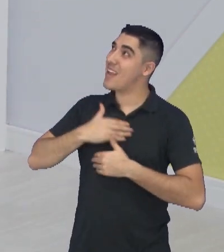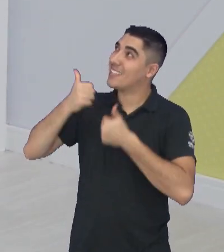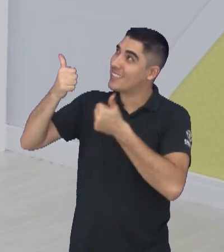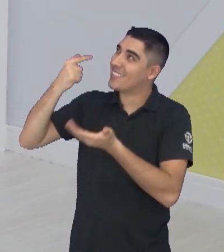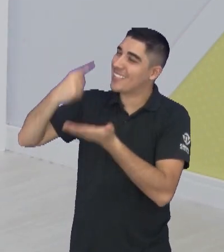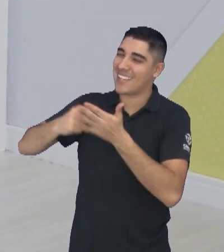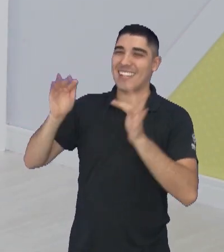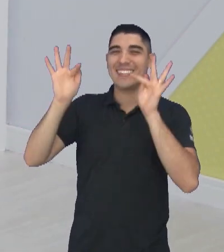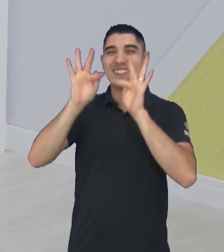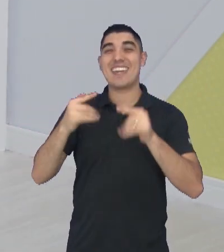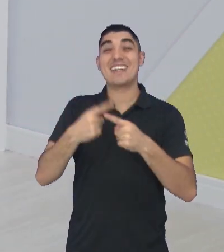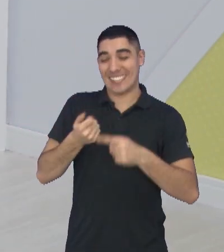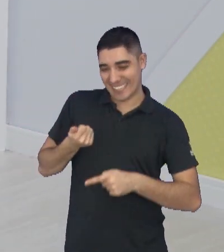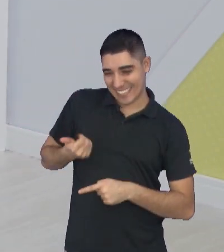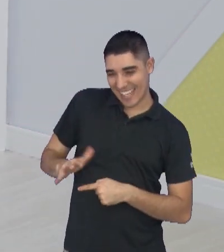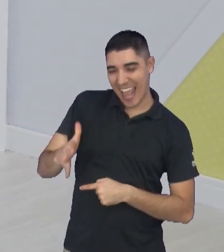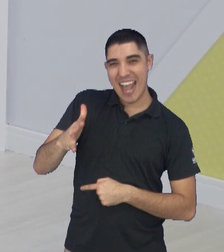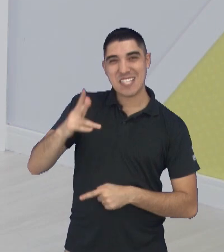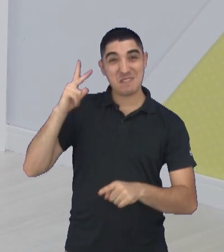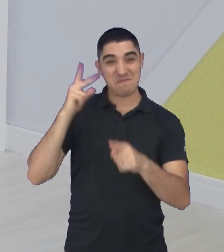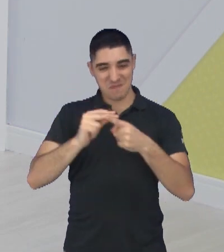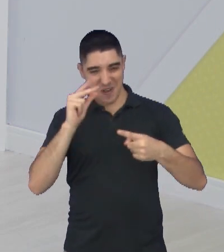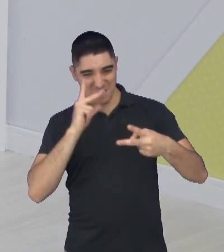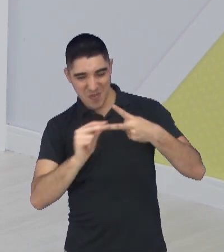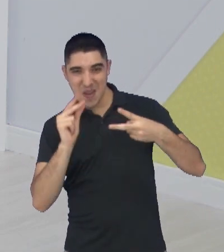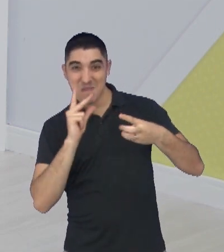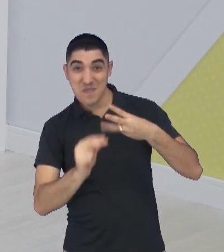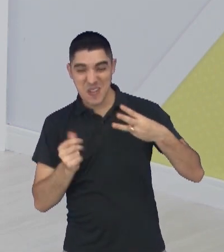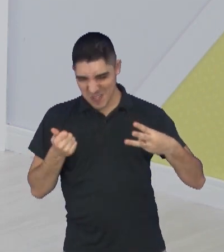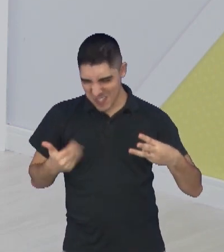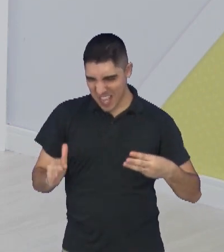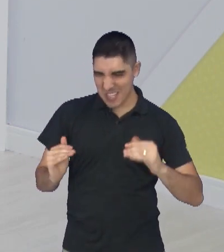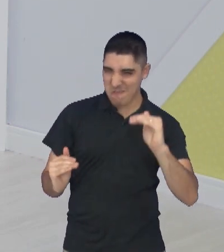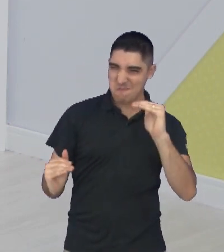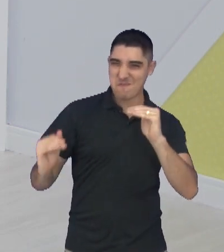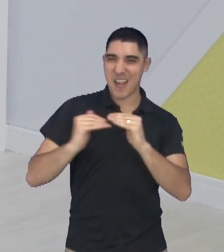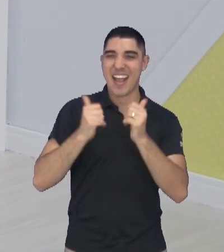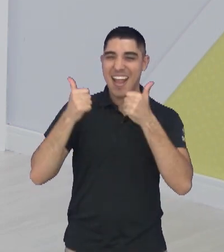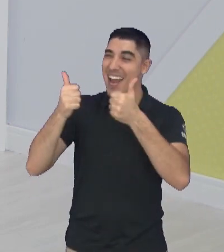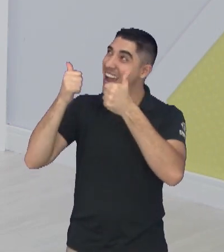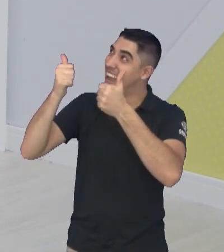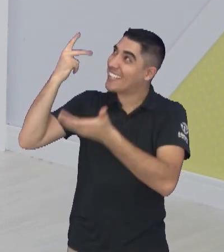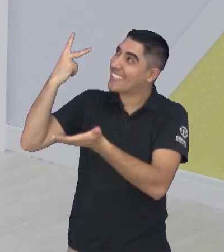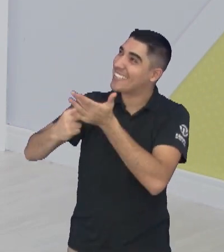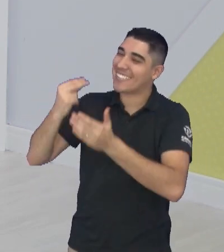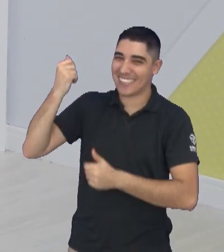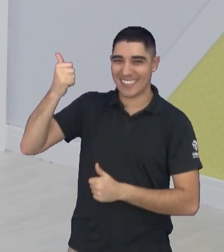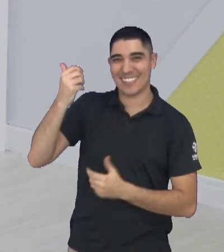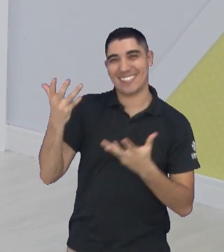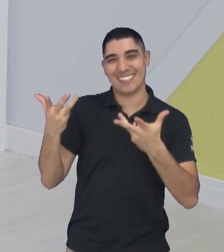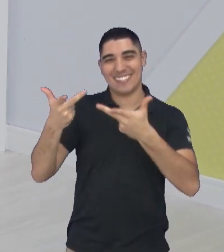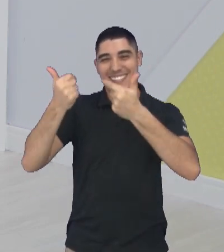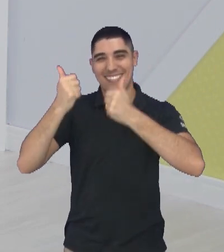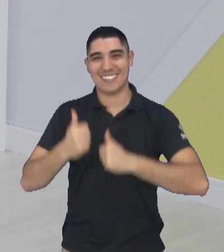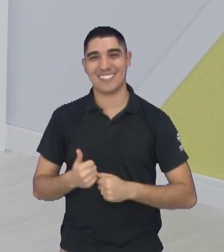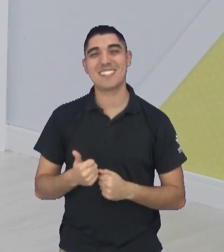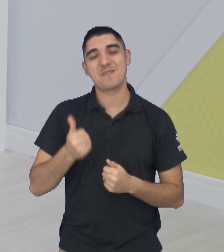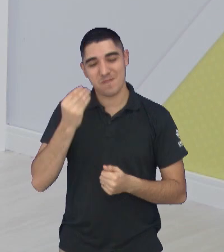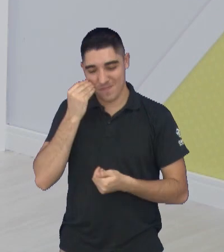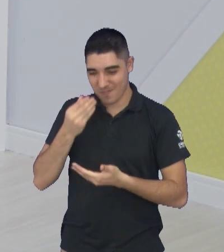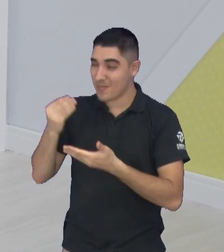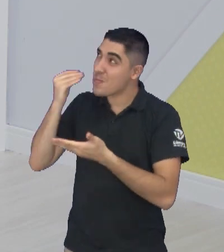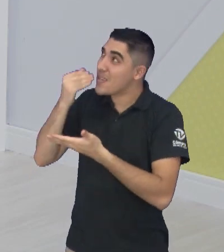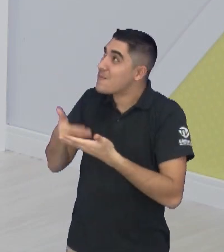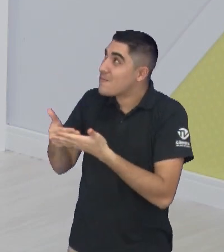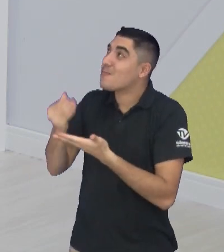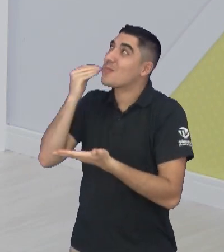tá feliz com o Santos. Santos ganhou 3 seguidas, ninguém segura o Santástico. Que beleza, hein? Muito bem, dê um beijo no Lorenzo,